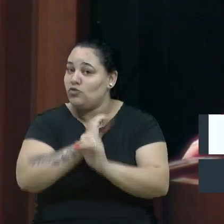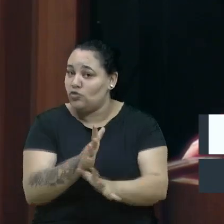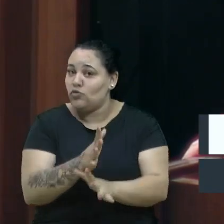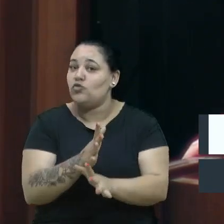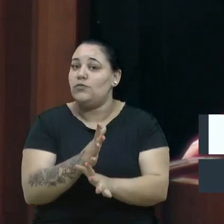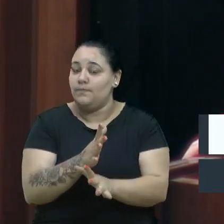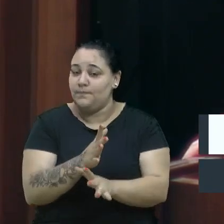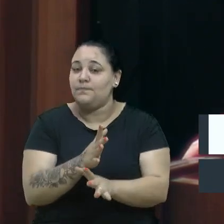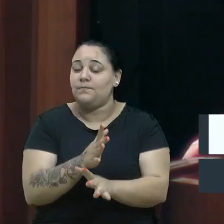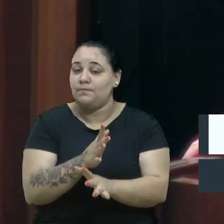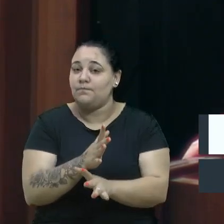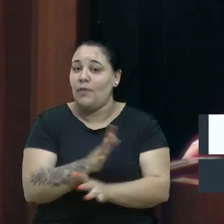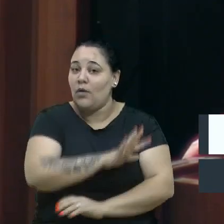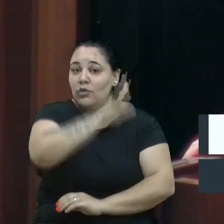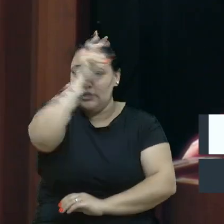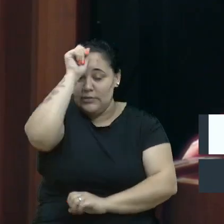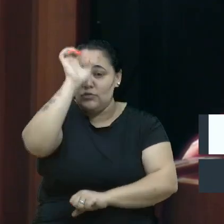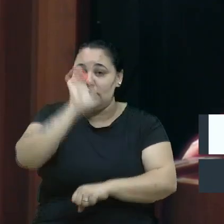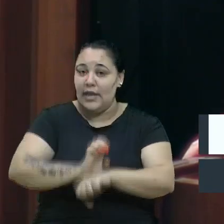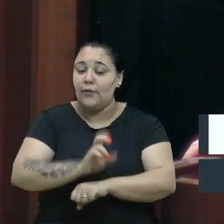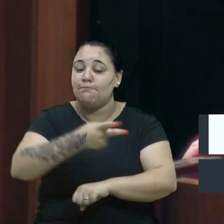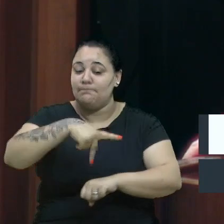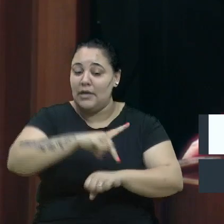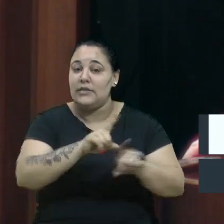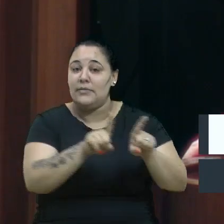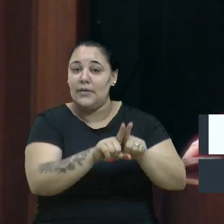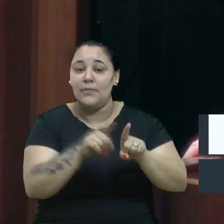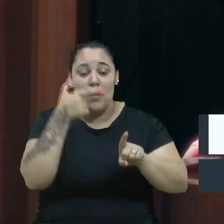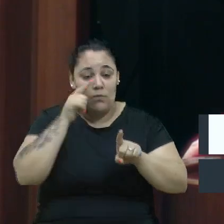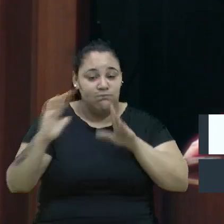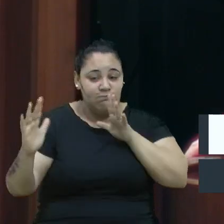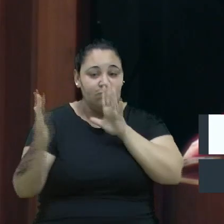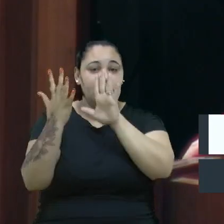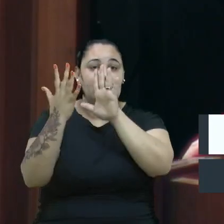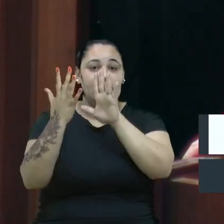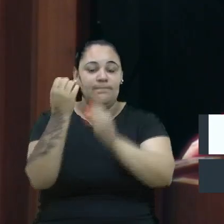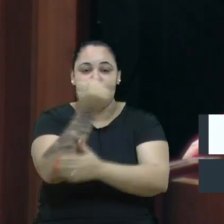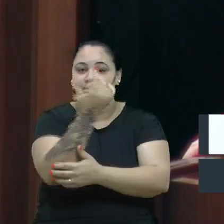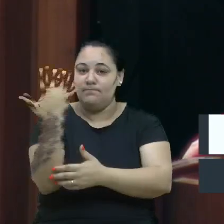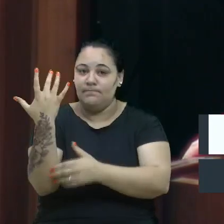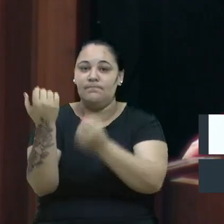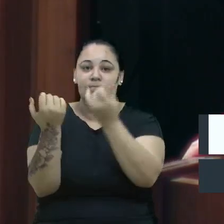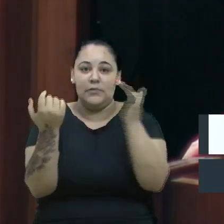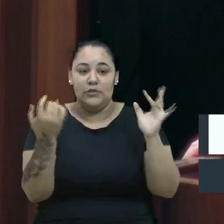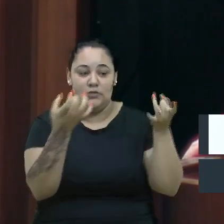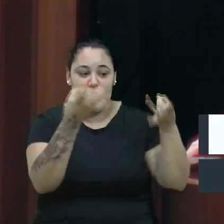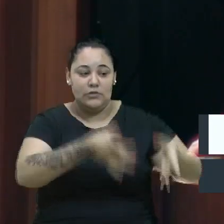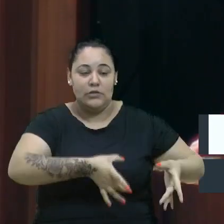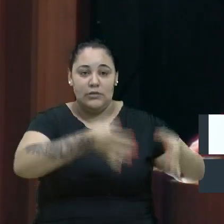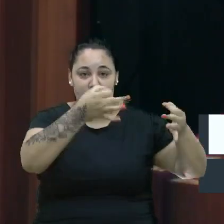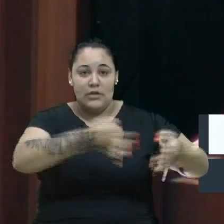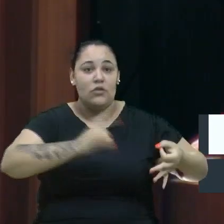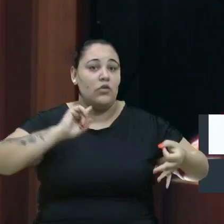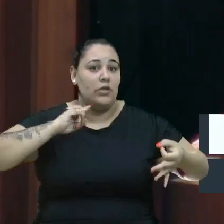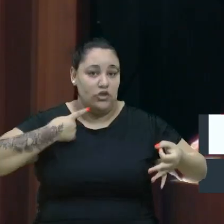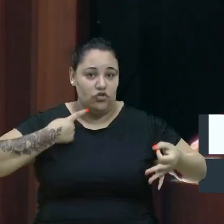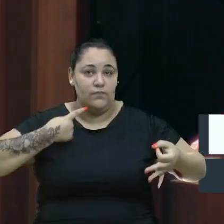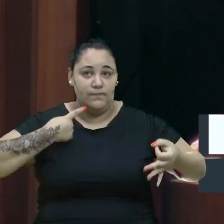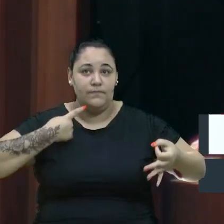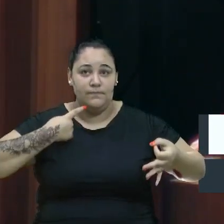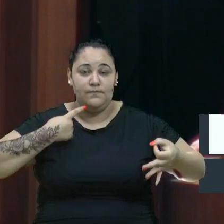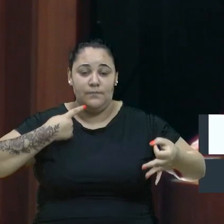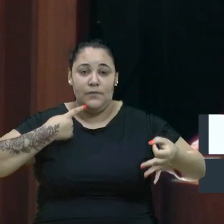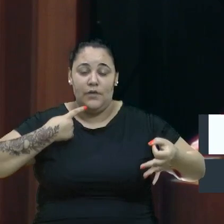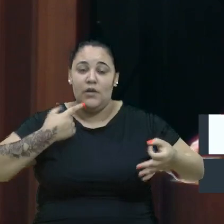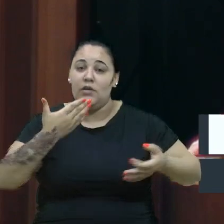município, do estado, do país, para encararmos essa questão do meio ambiente e do descarte correto do lixo, comprometendo toda a